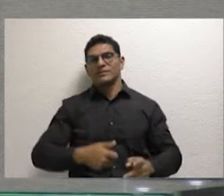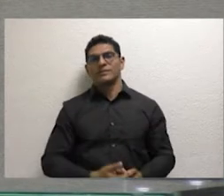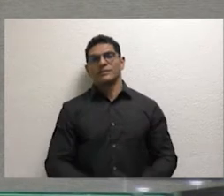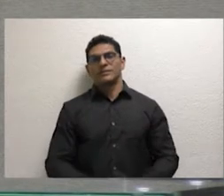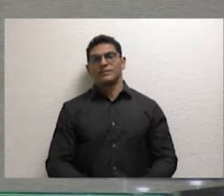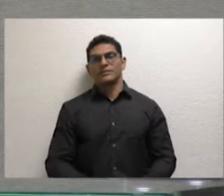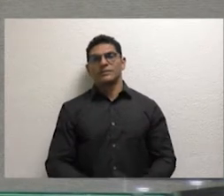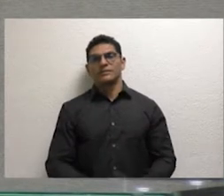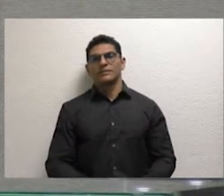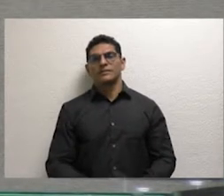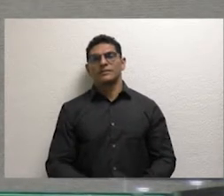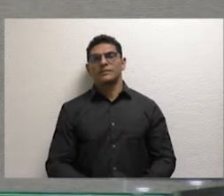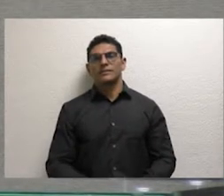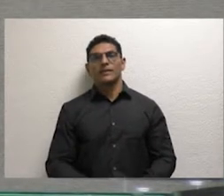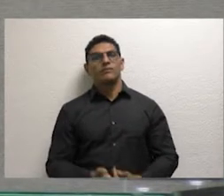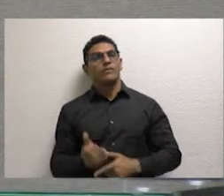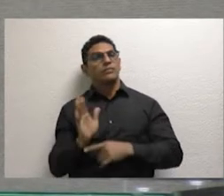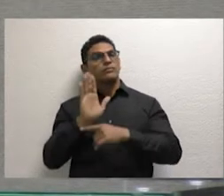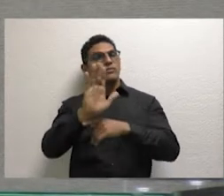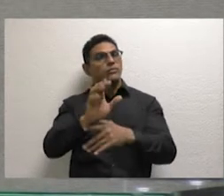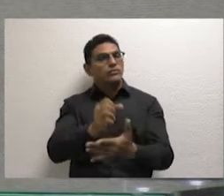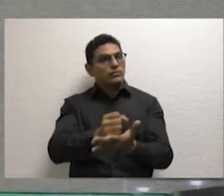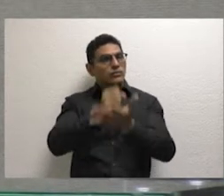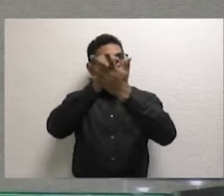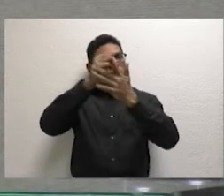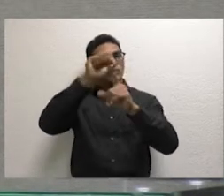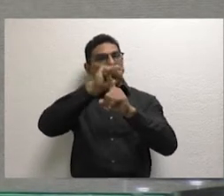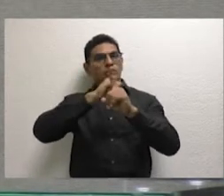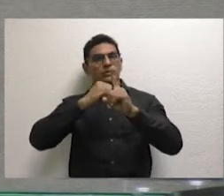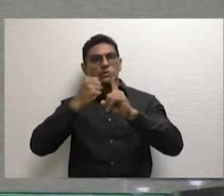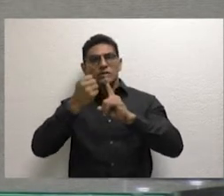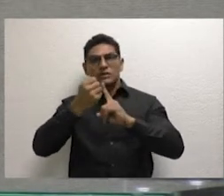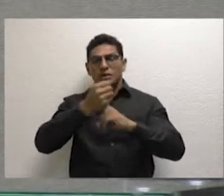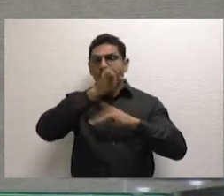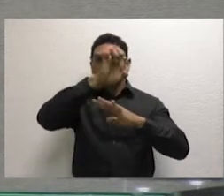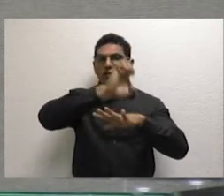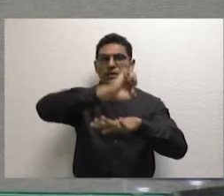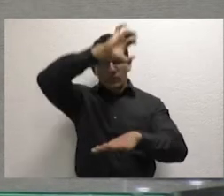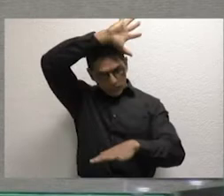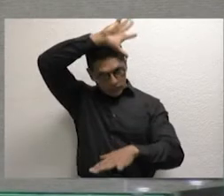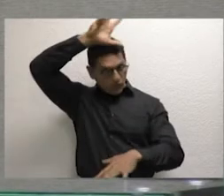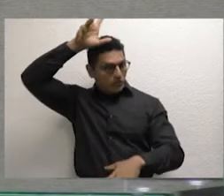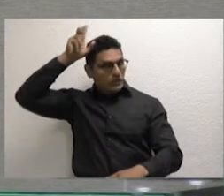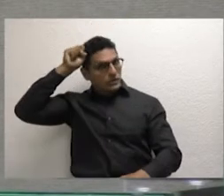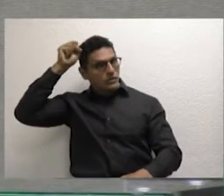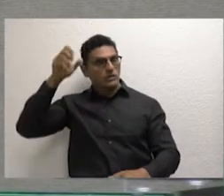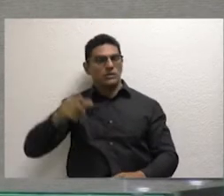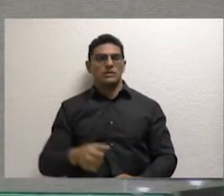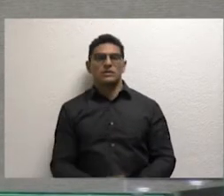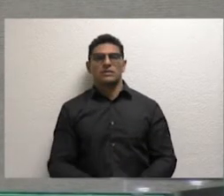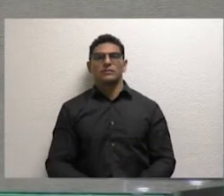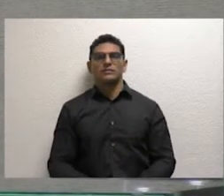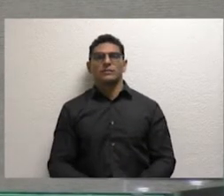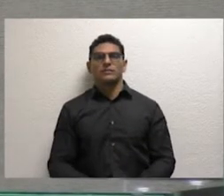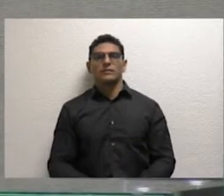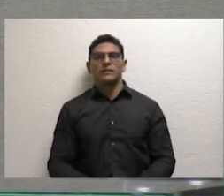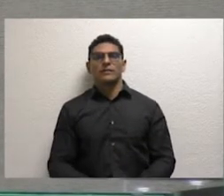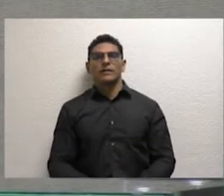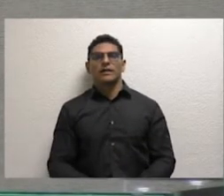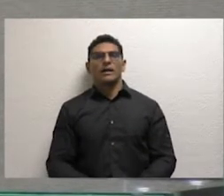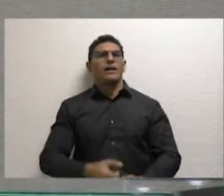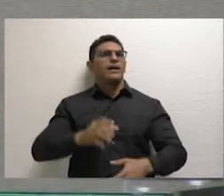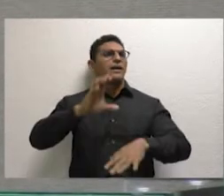para atender a população do Estado do Amazonas, a capital e